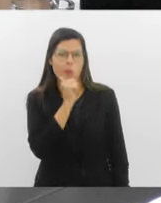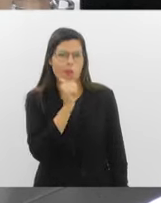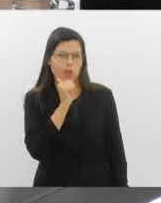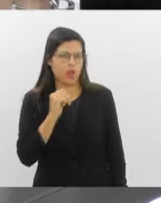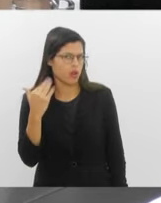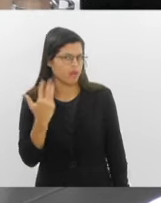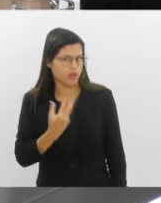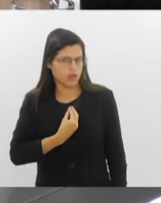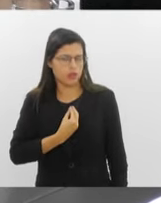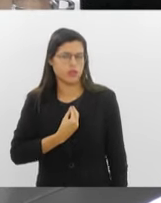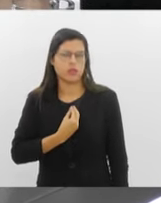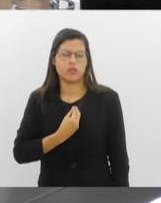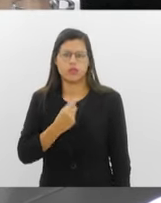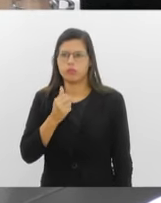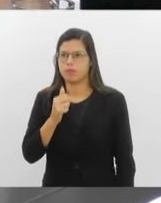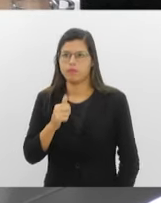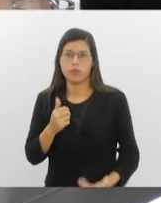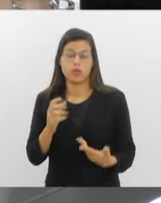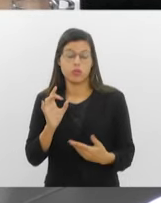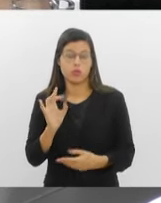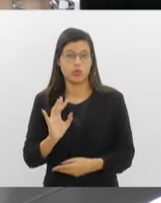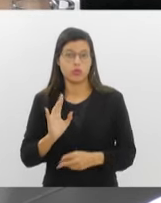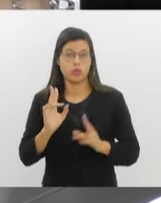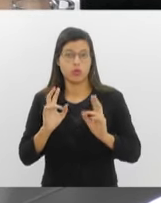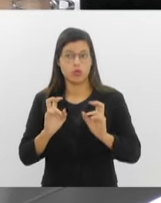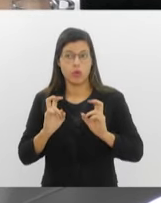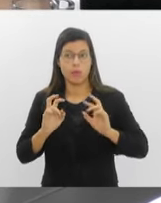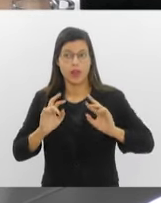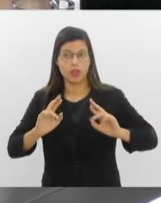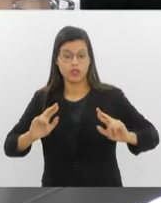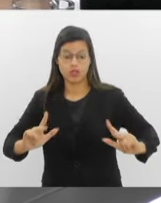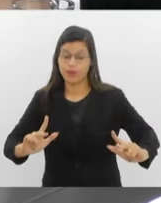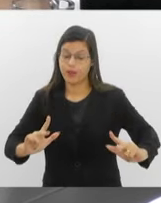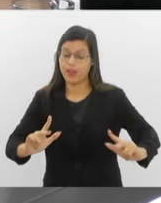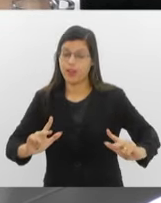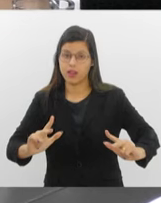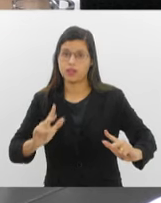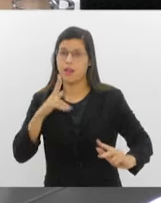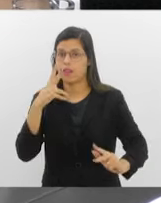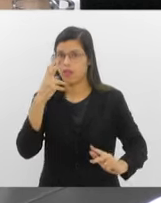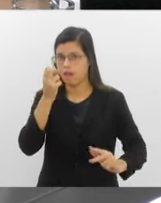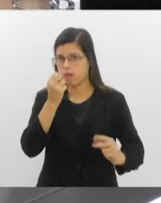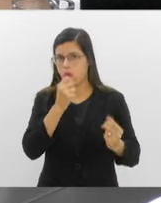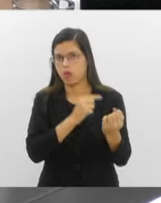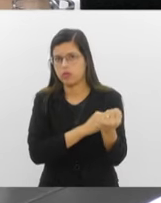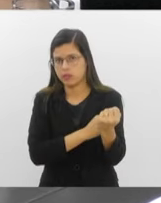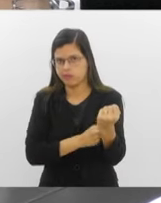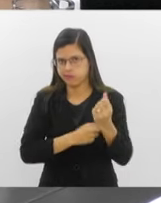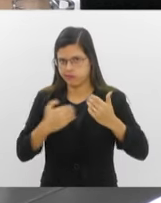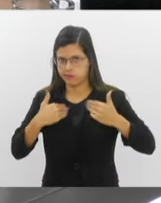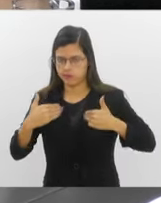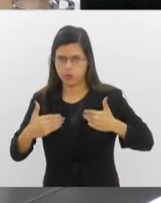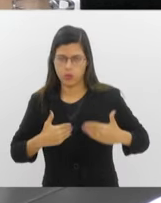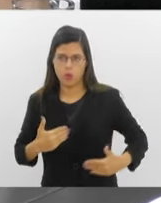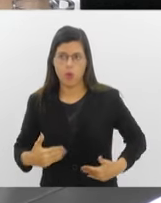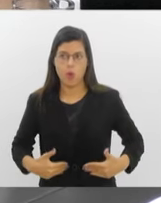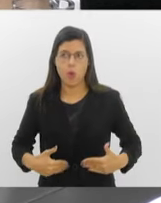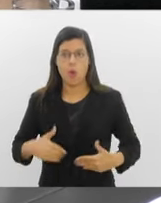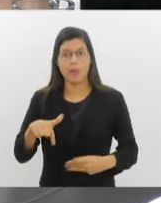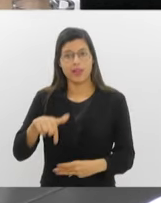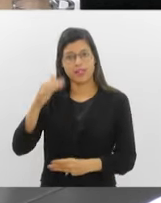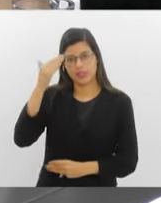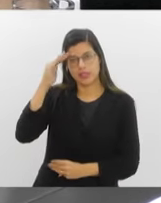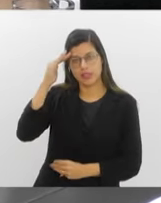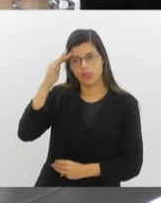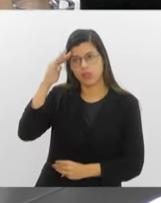Aqui é só na questão da aferição da diferença da força física entre um e o outro quando for classificatório. Foi nesse entendimento